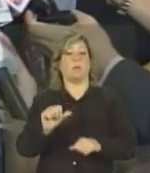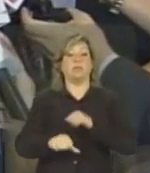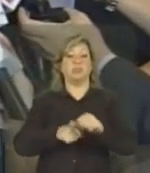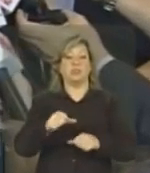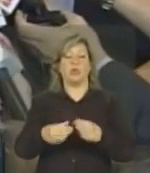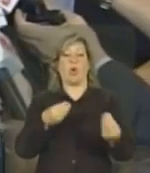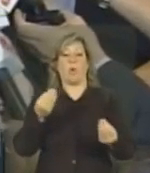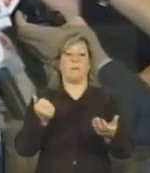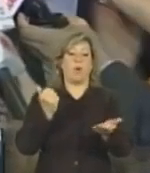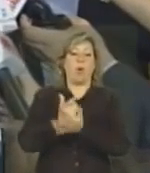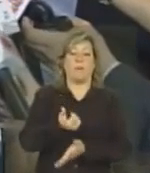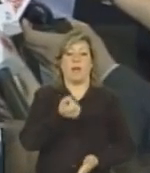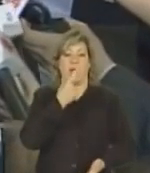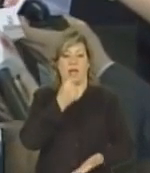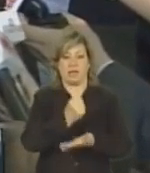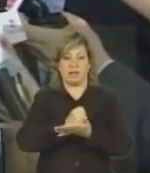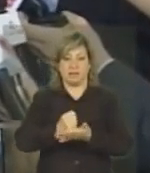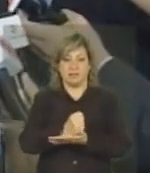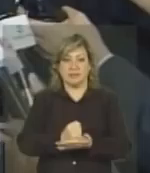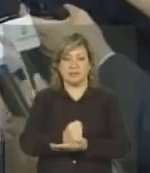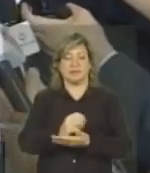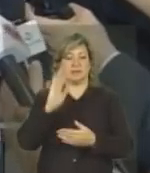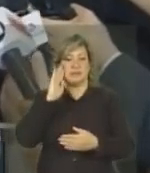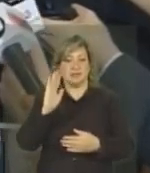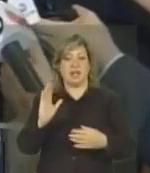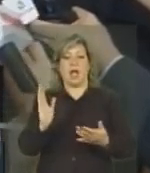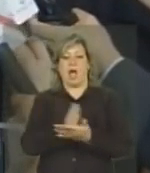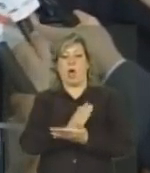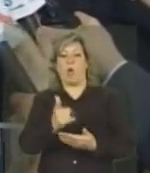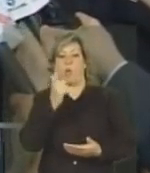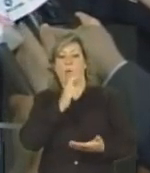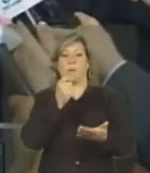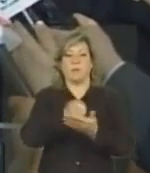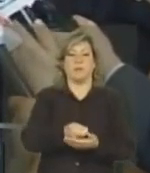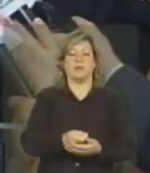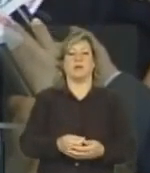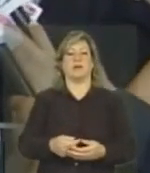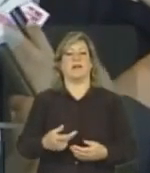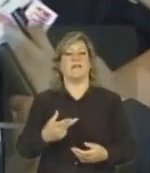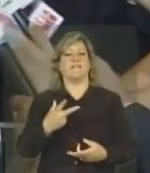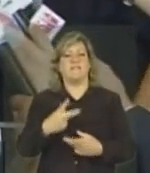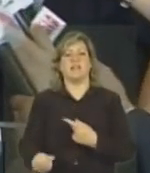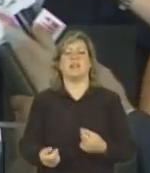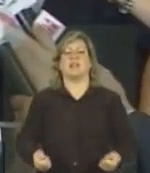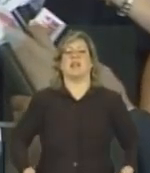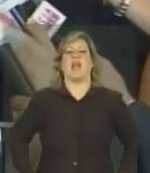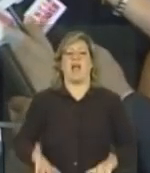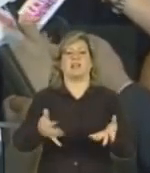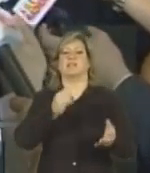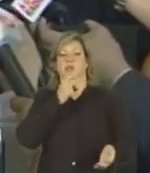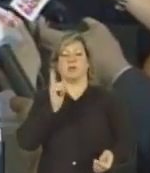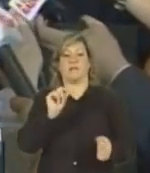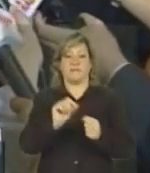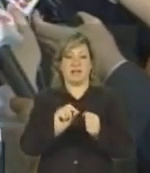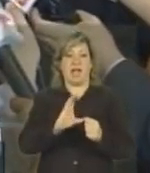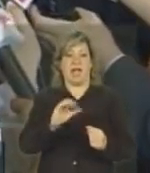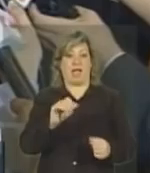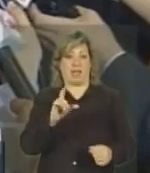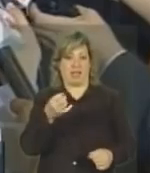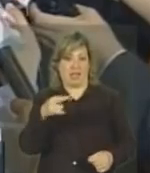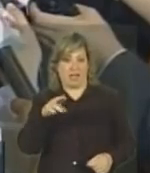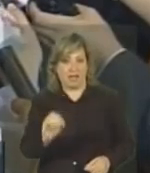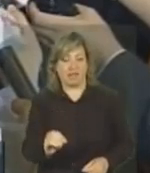compra de medicamentos, centralizando algumas aquisições, combatendo o desperdício, criando um cadastro nacional